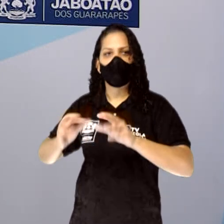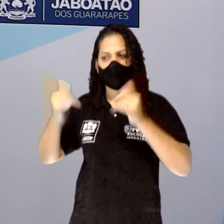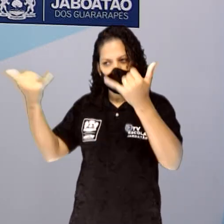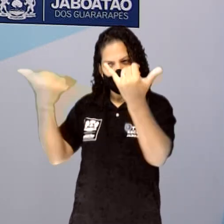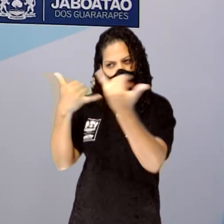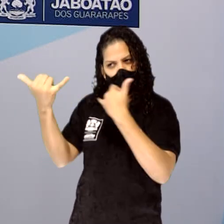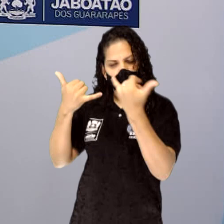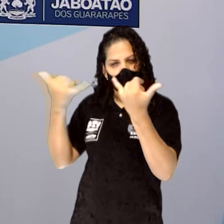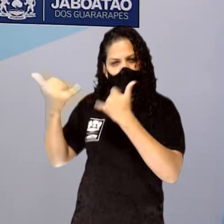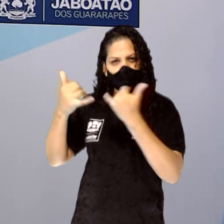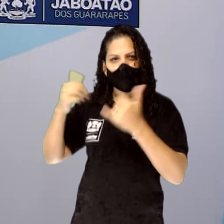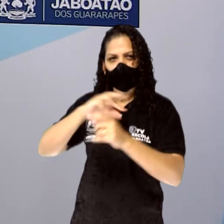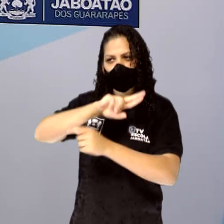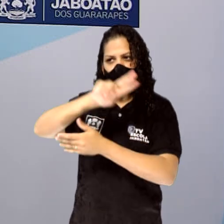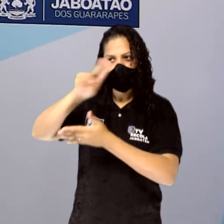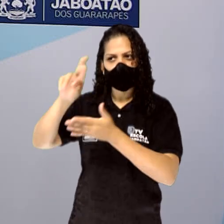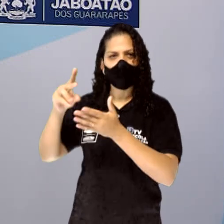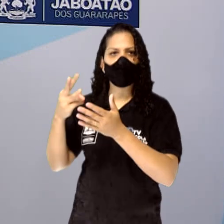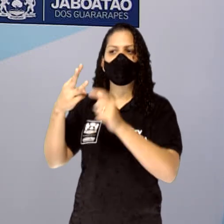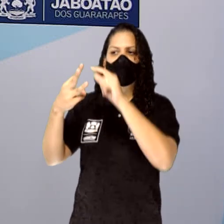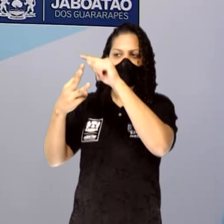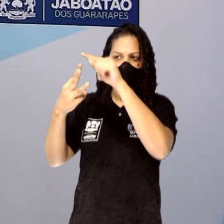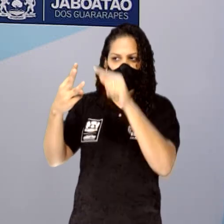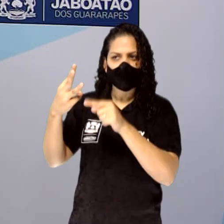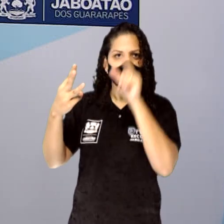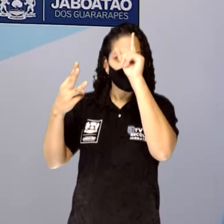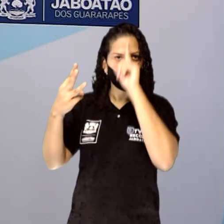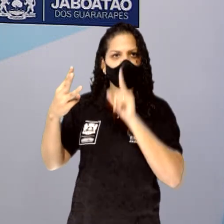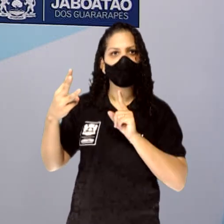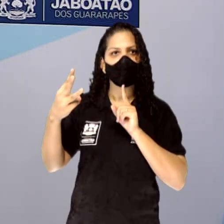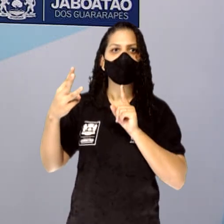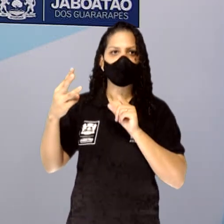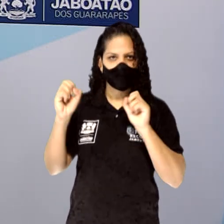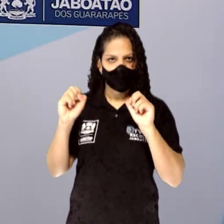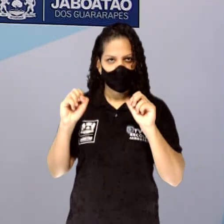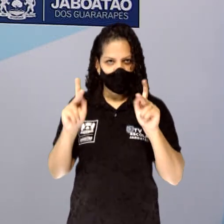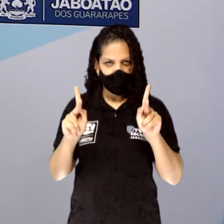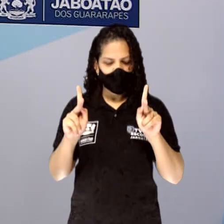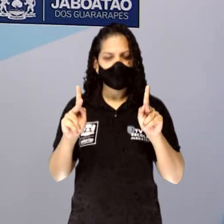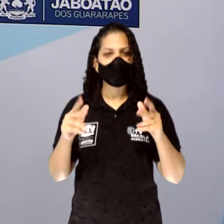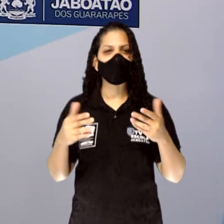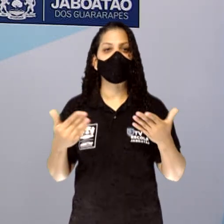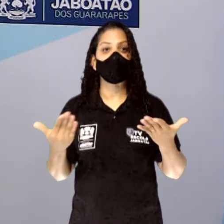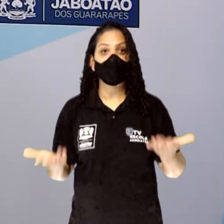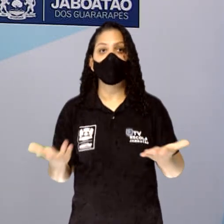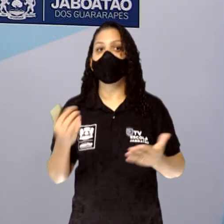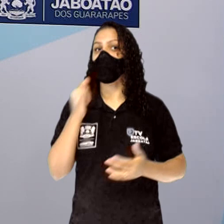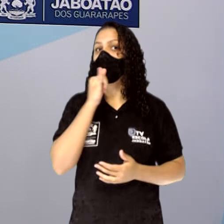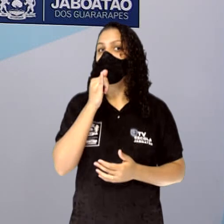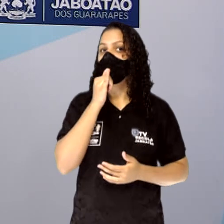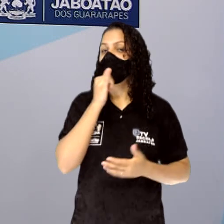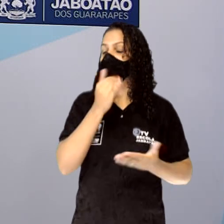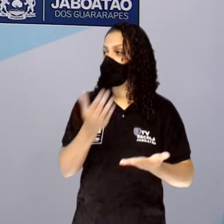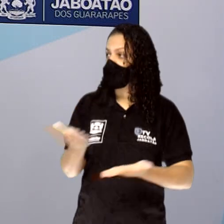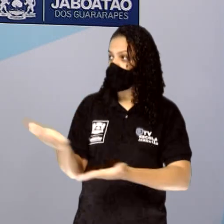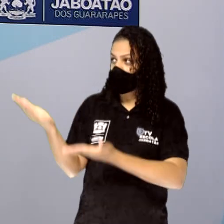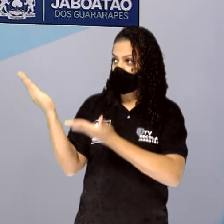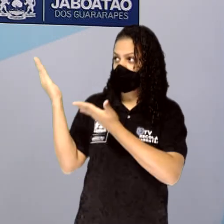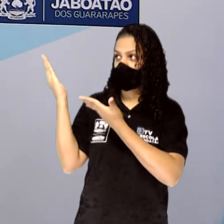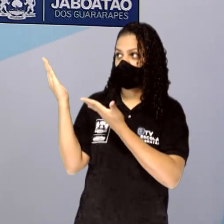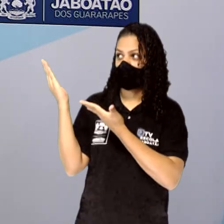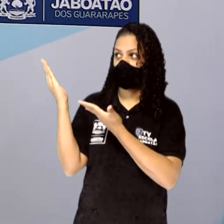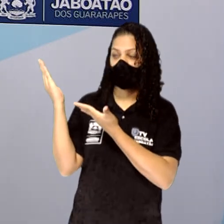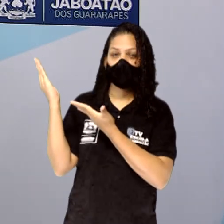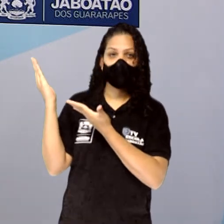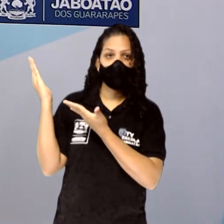têm a age de cada um, né? E também o grau parentesco com cada um. Como exemplo, nós podemos